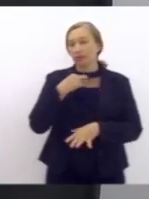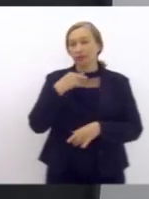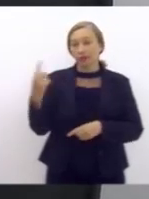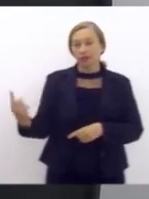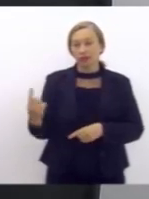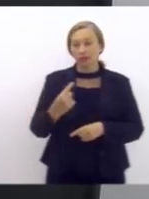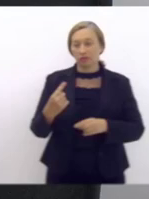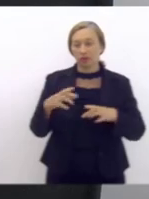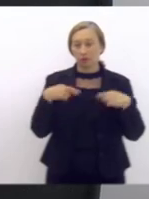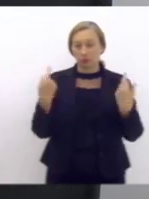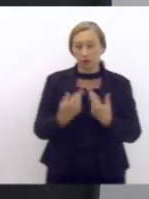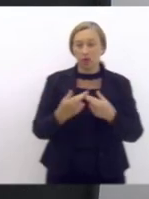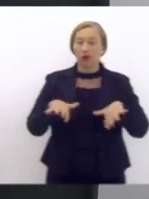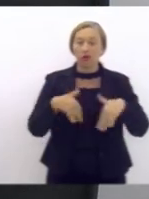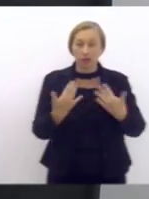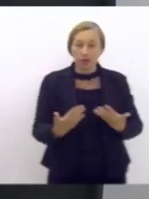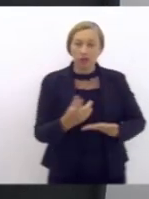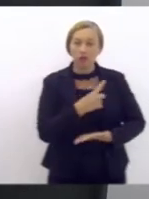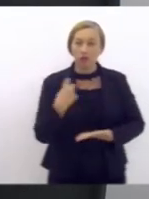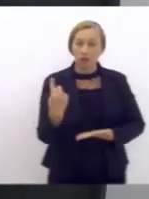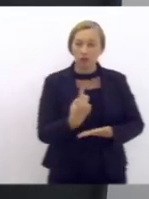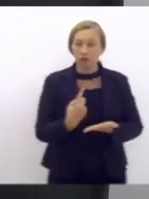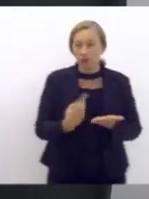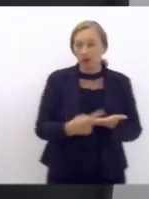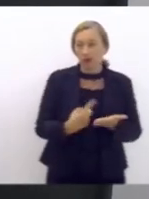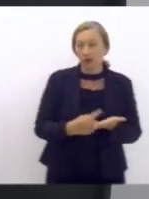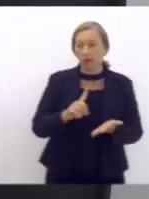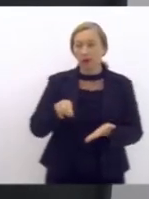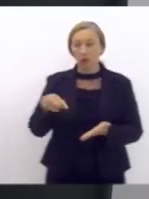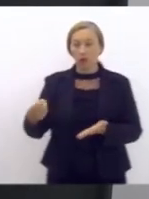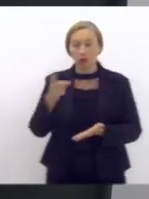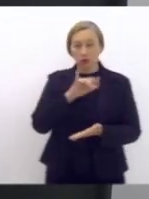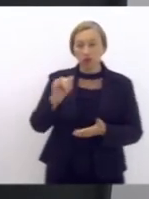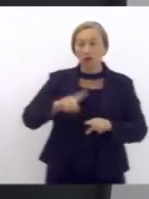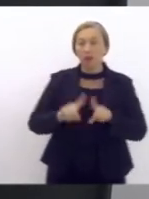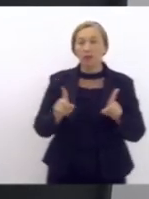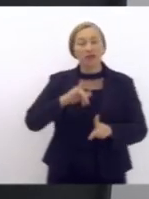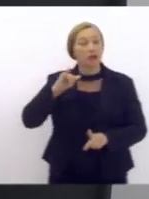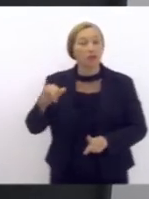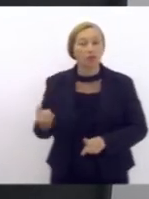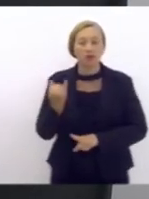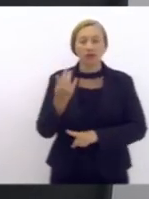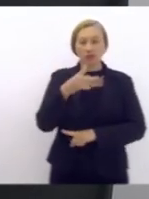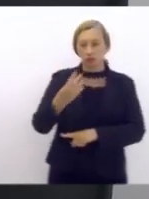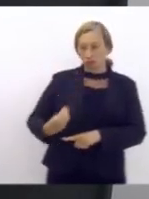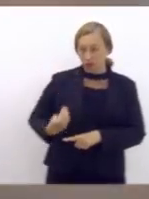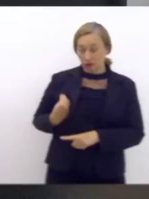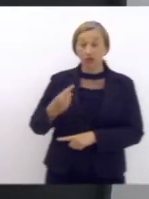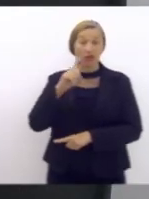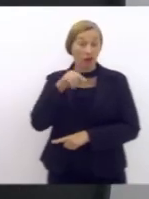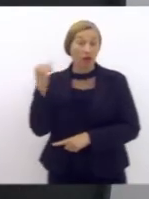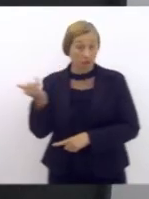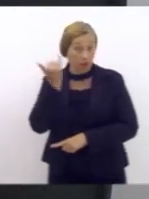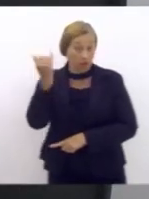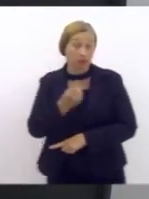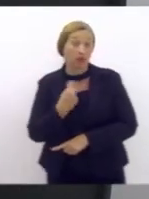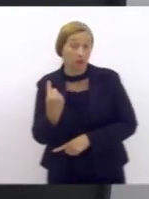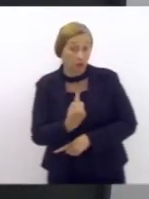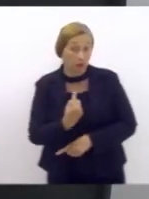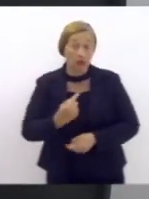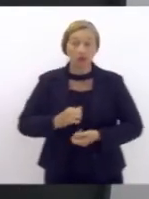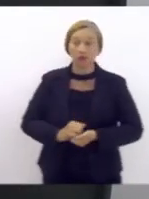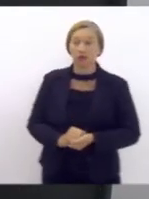estar participando. Então, nós vamos remarcar. Mas, aproveitando aqui a sua presença, que é muito importante para